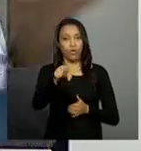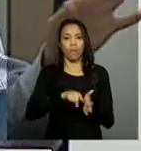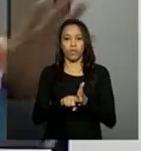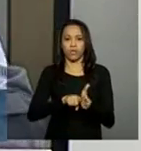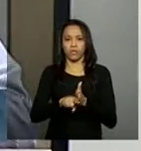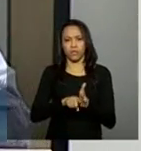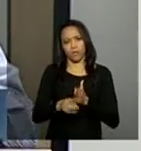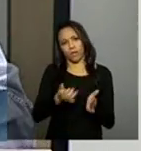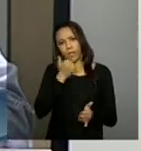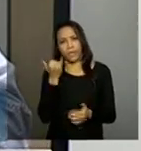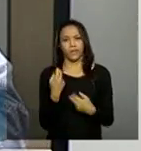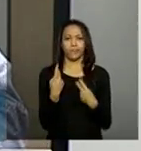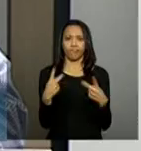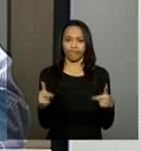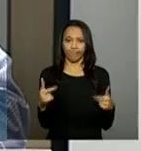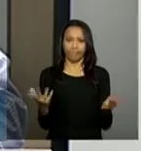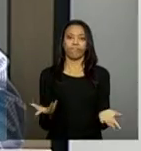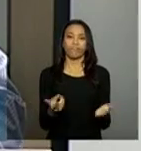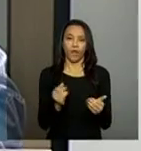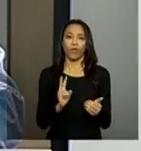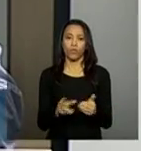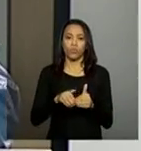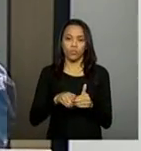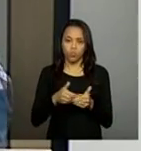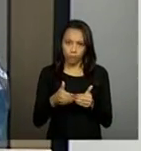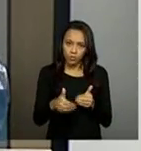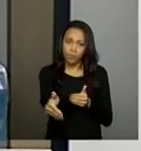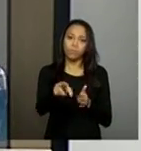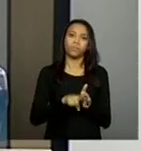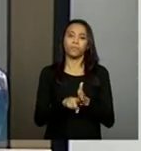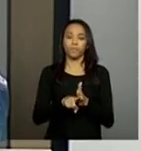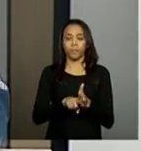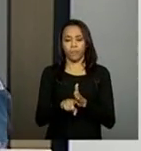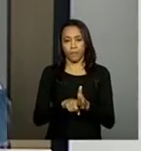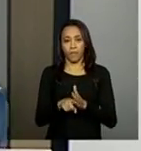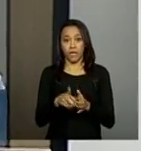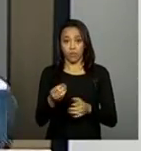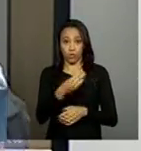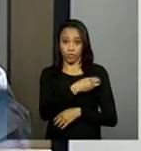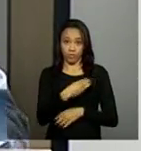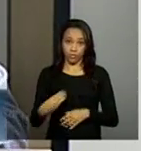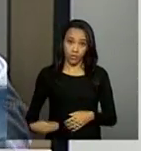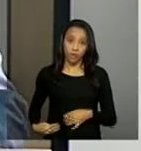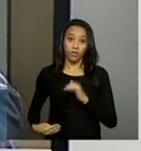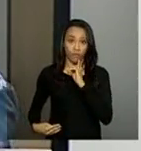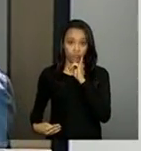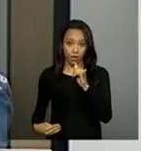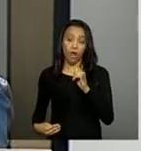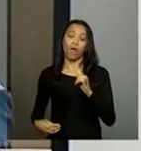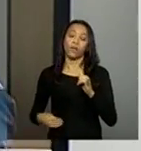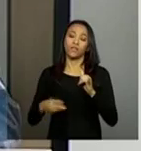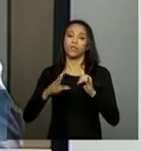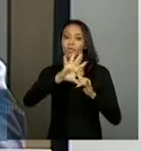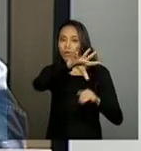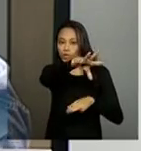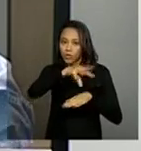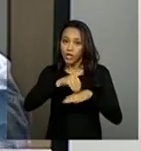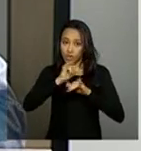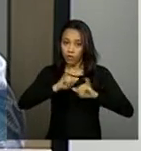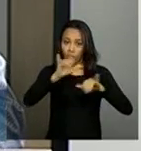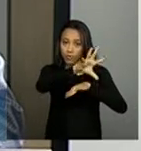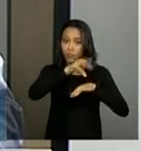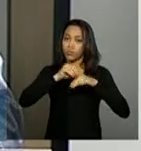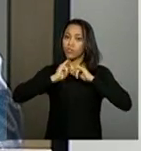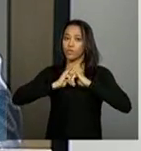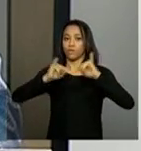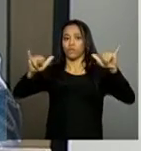2015, depende deles. Aí, tá? Os ministros assim, só agem quando são informados, não é isso? Assim, é para divulgar, aí a gente vai e divulga. Tá? Mas